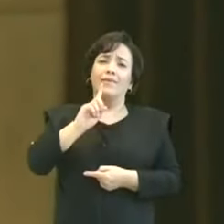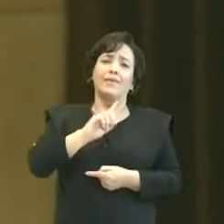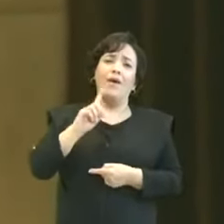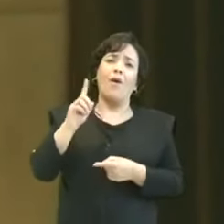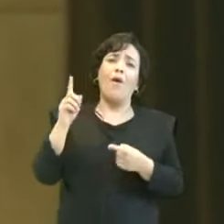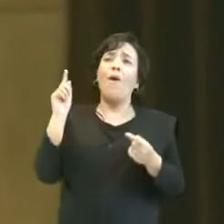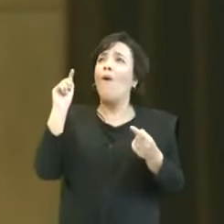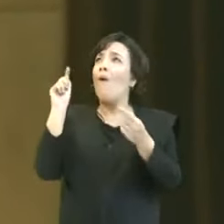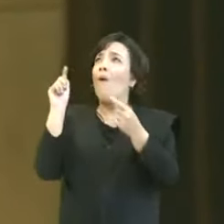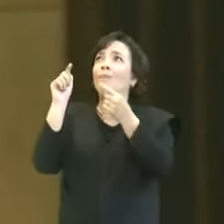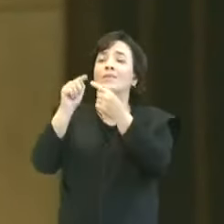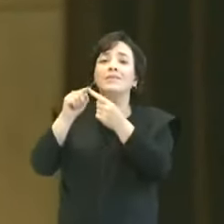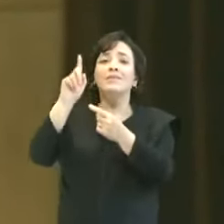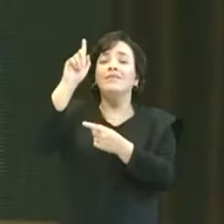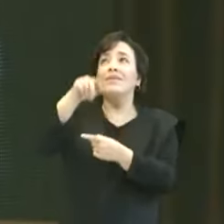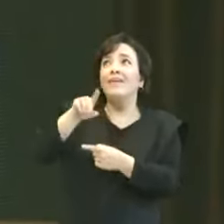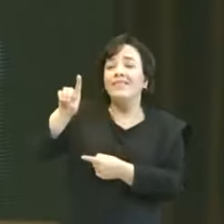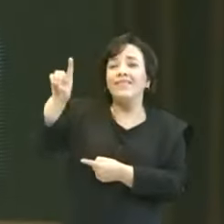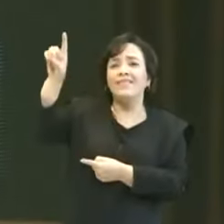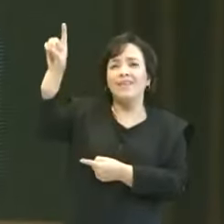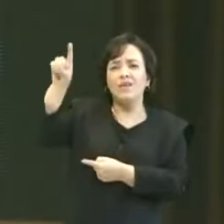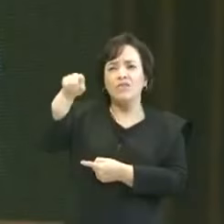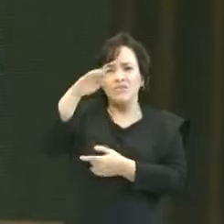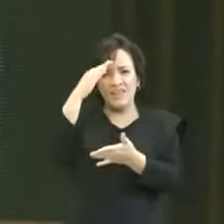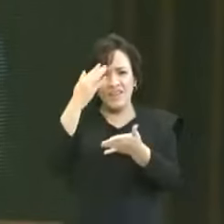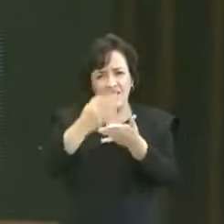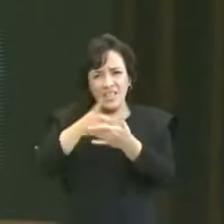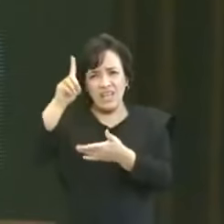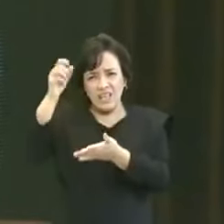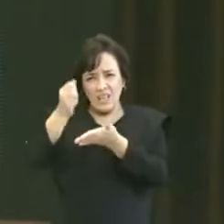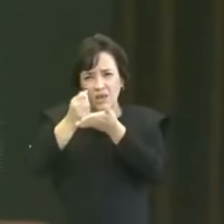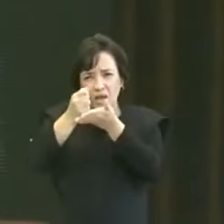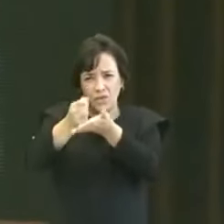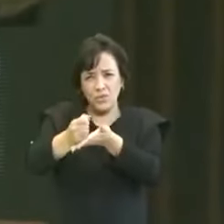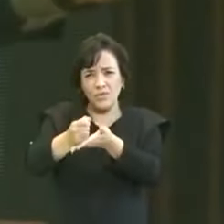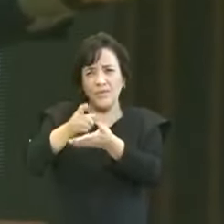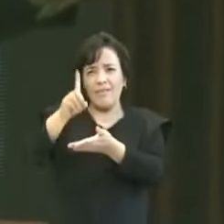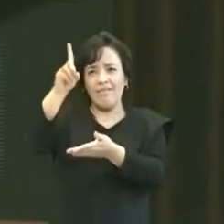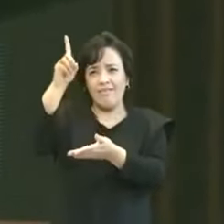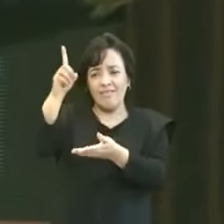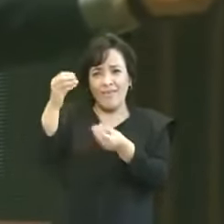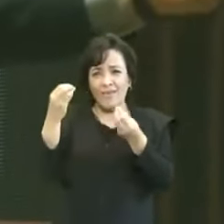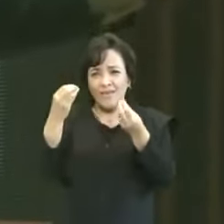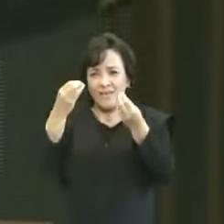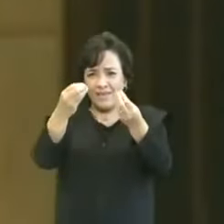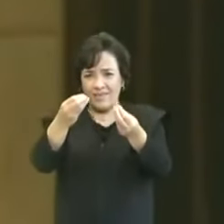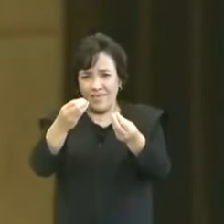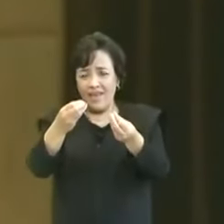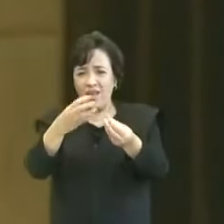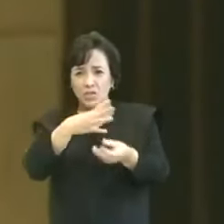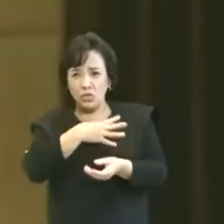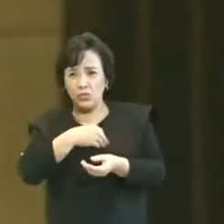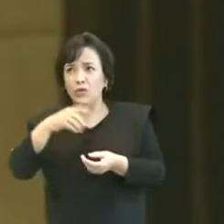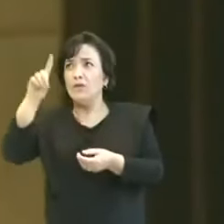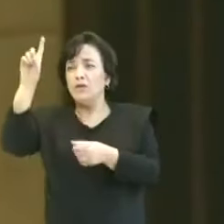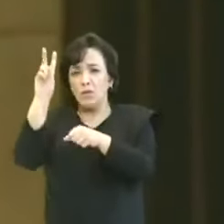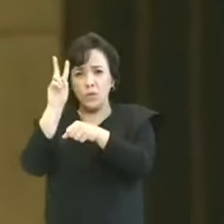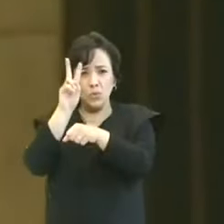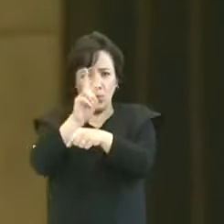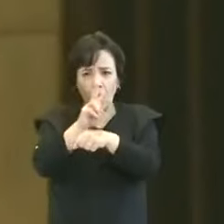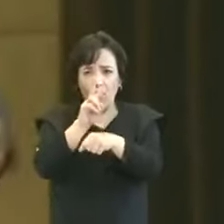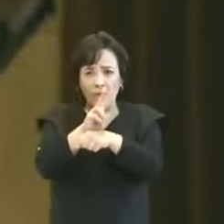realmente crê que é o Senhor que te sustenta? Você realmente crê que os seus filhos estão guardados pelas mãos